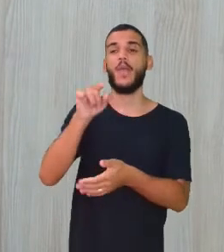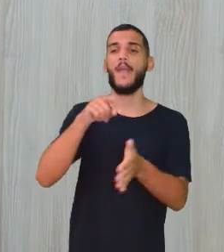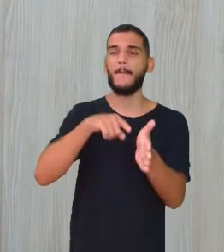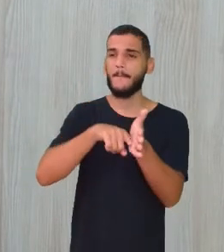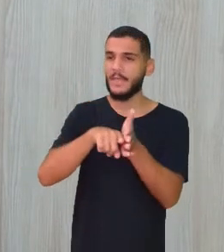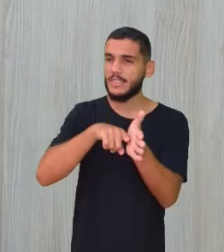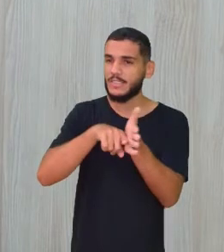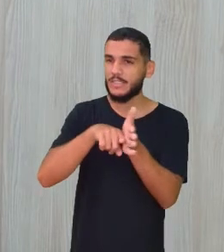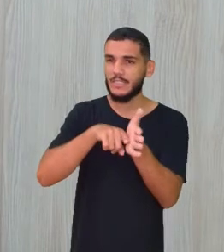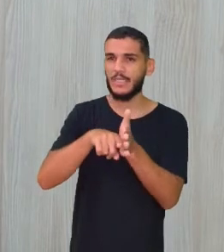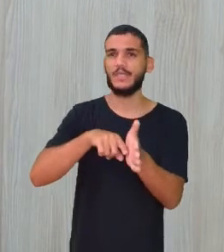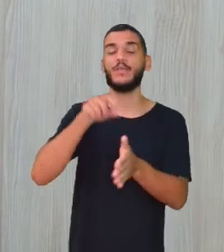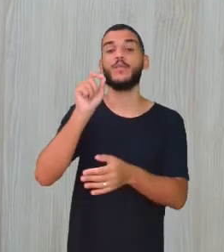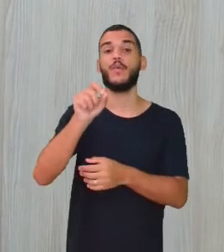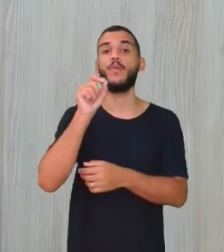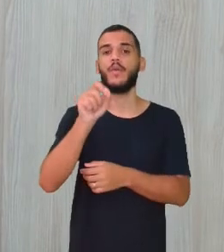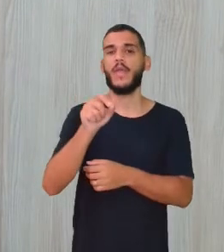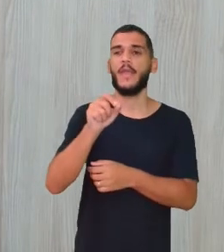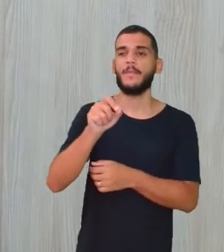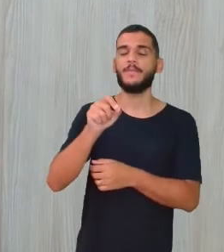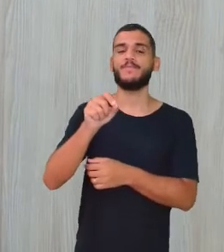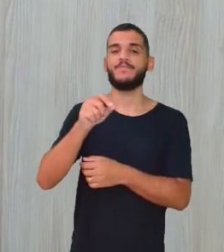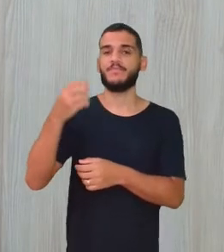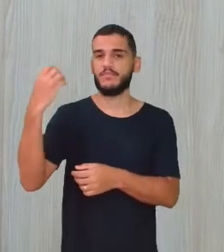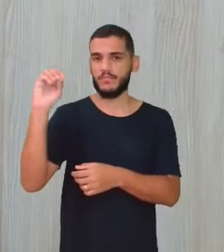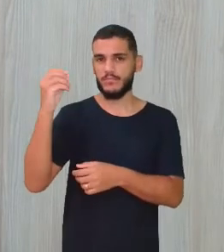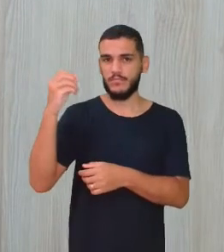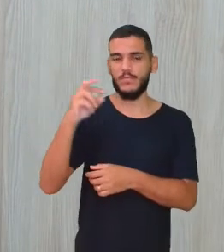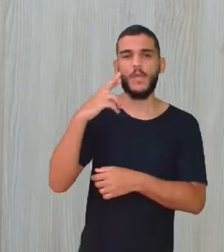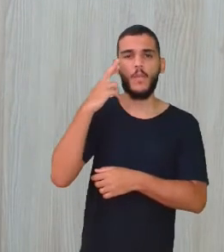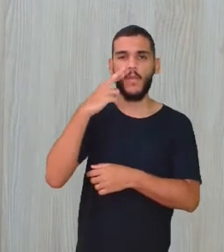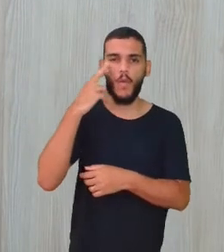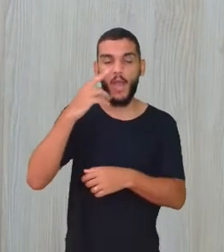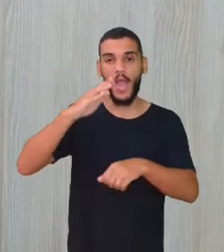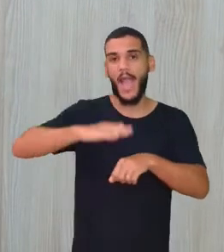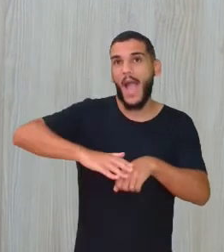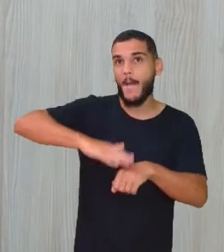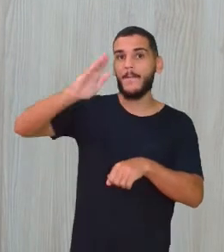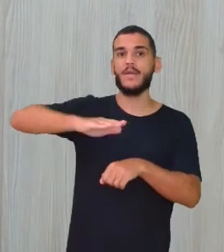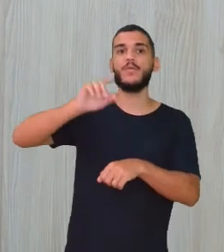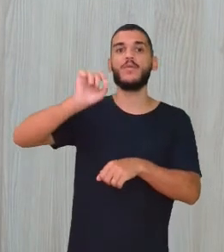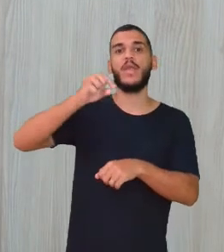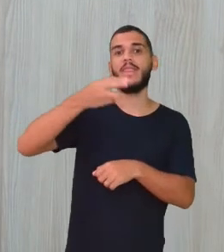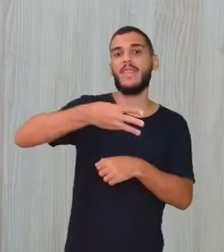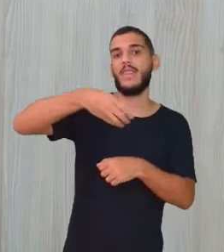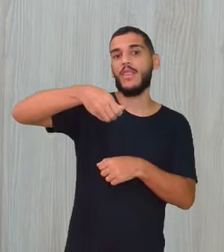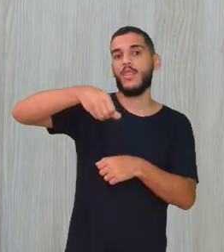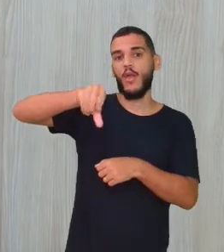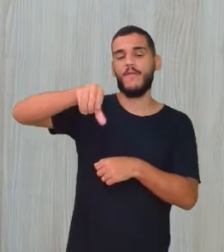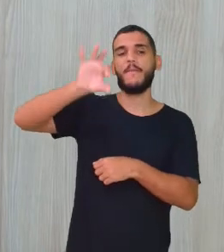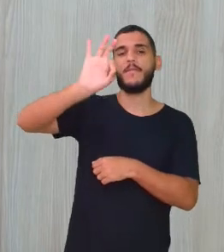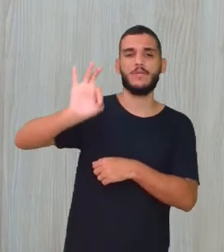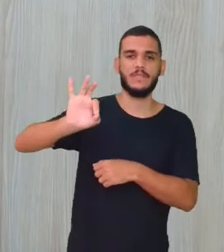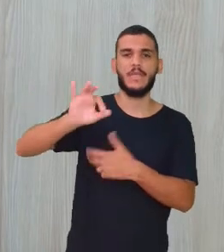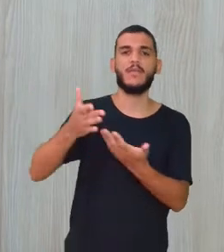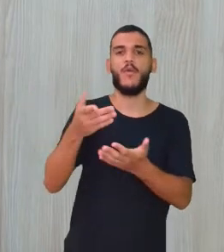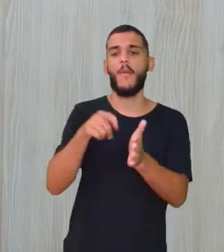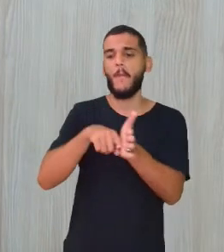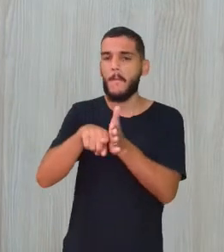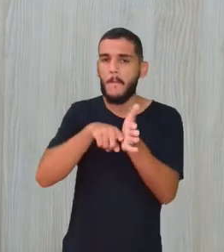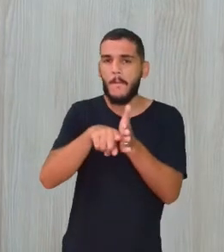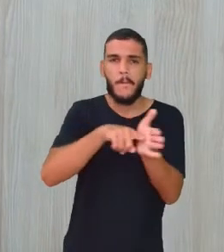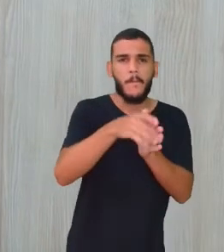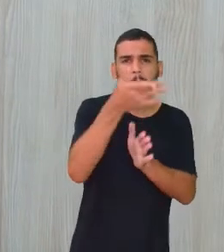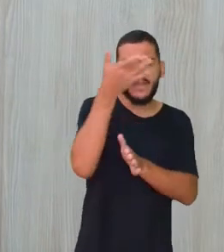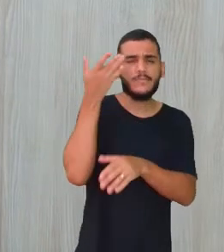pesquisas que o Outubro Rosa, ele aumenta em 39% a procura de pessoas para fazer o